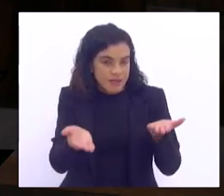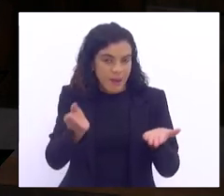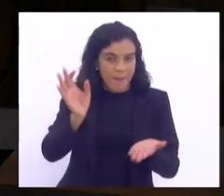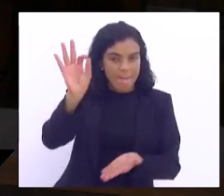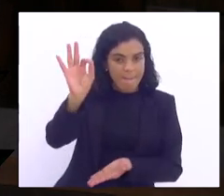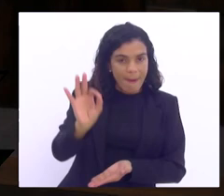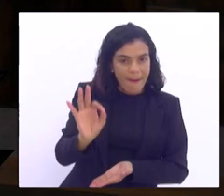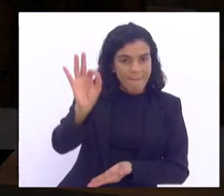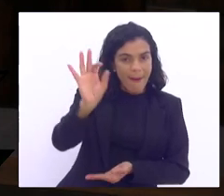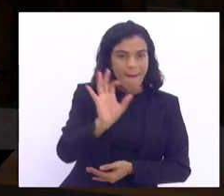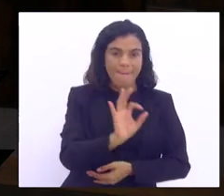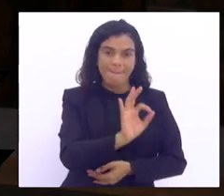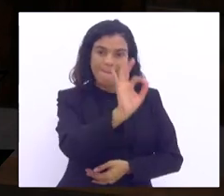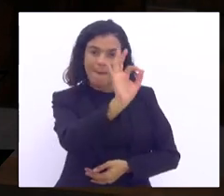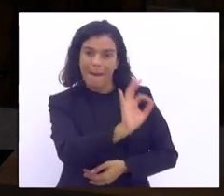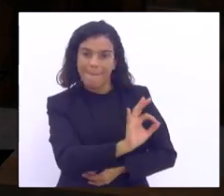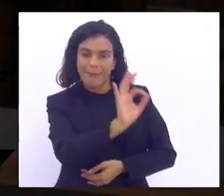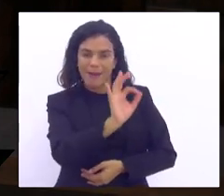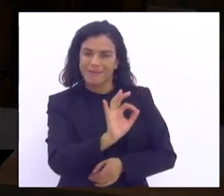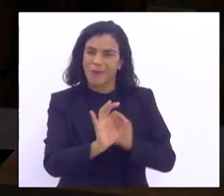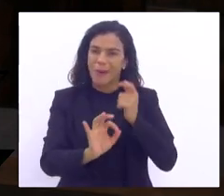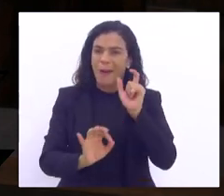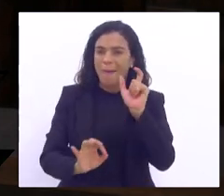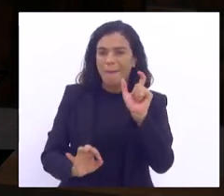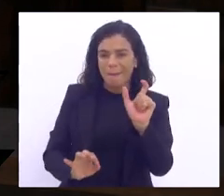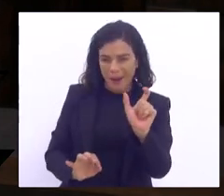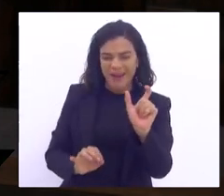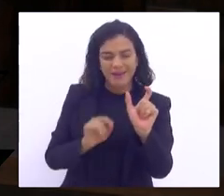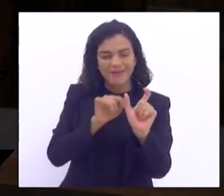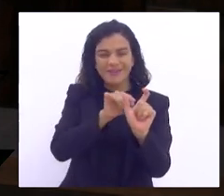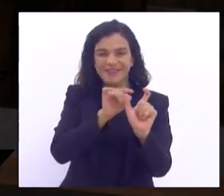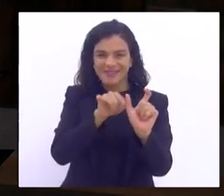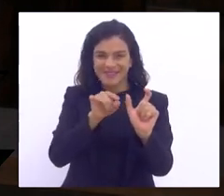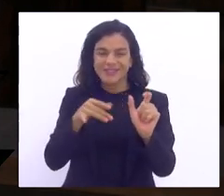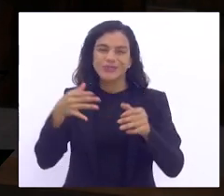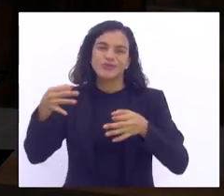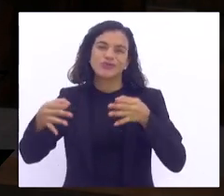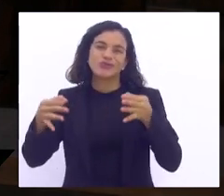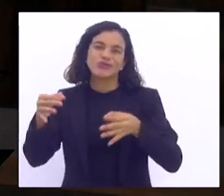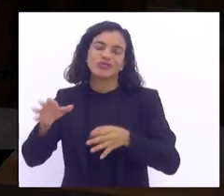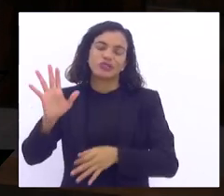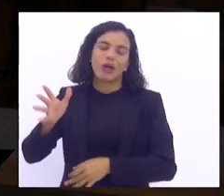essa palavrinha tão batida, né, pelos juristas de